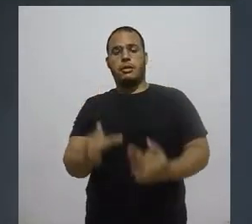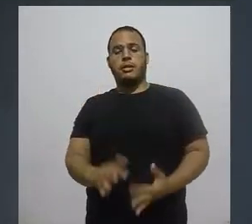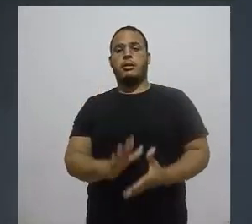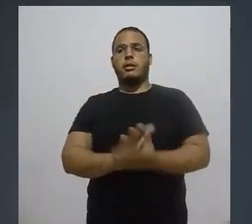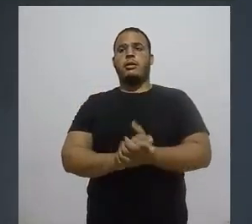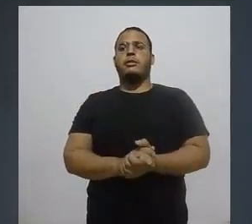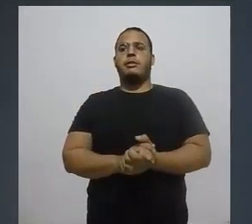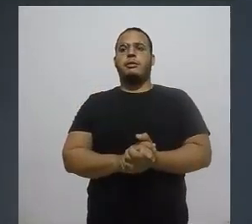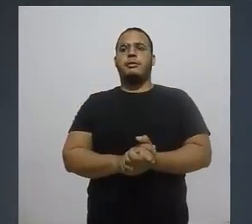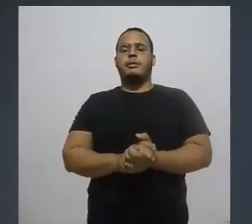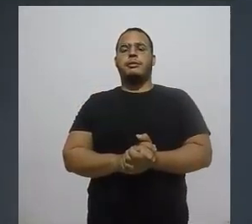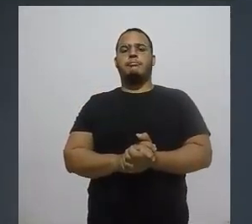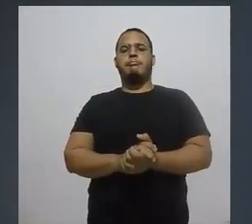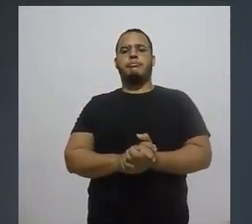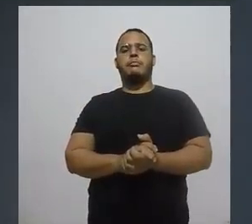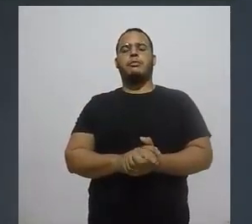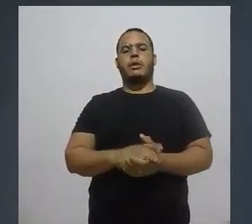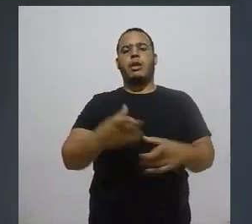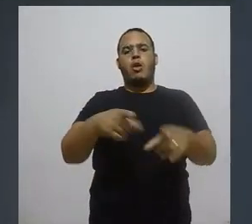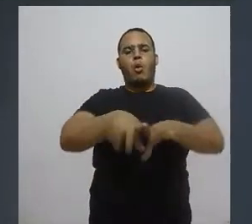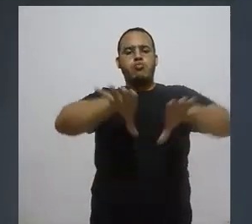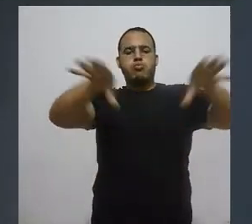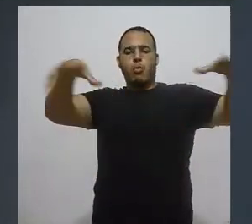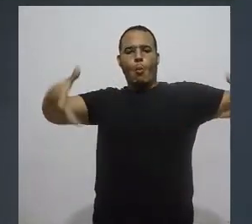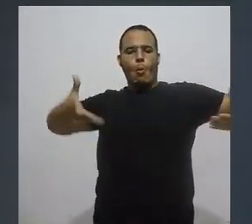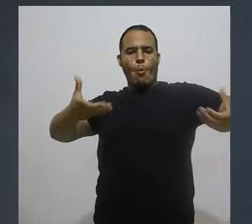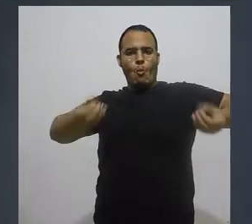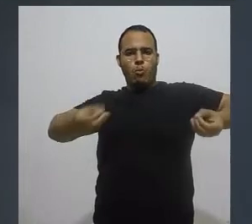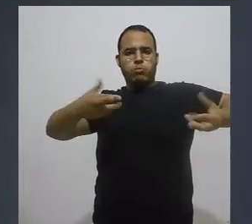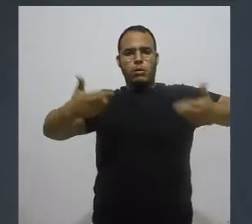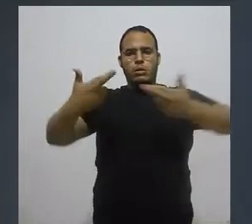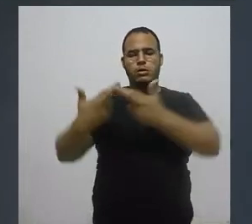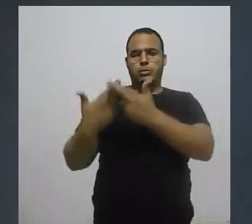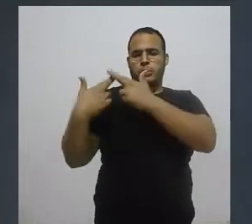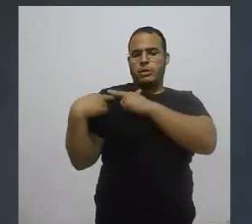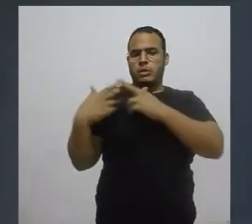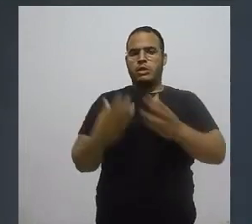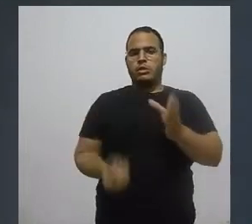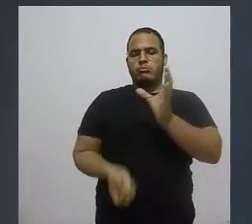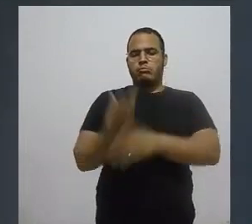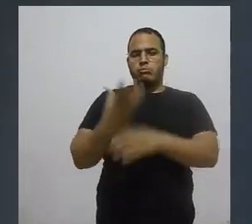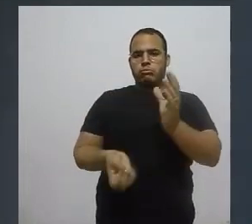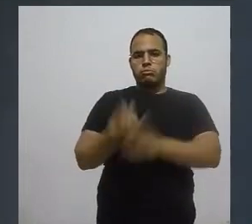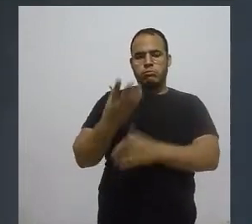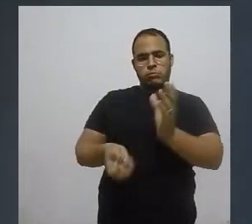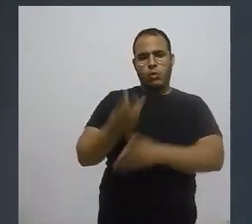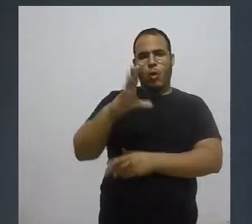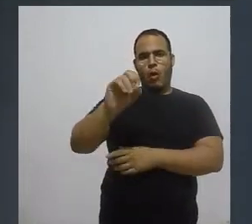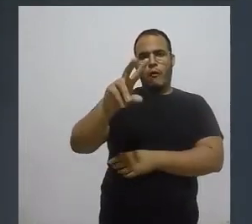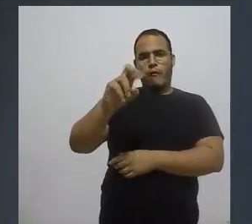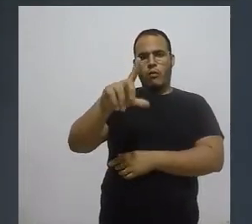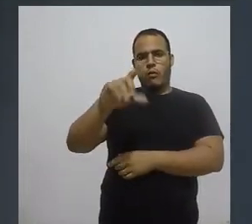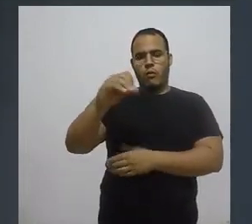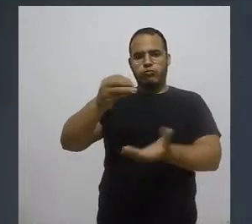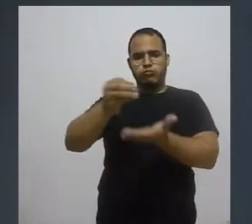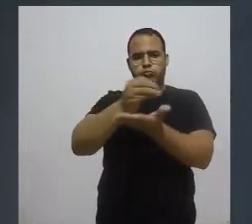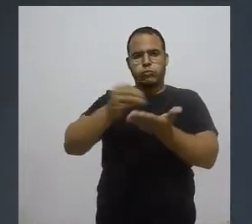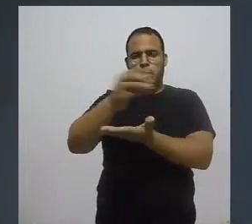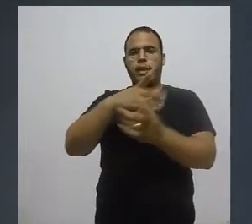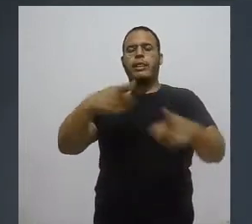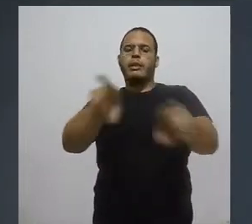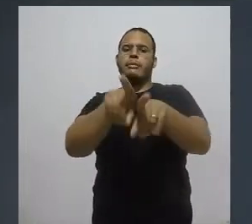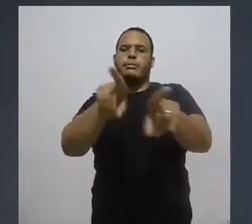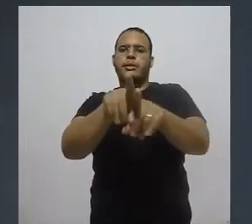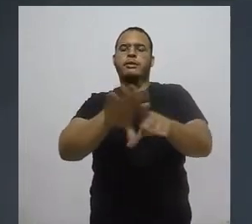setas pretas, a gente tem o que seriam os ovários, que são responsáveis pela produção dos óvulos e de alguns hormônios. A gente tem aqui, ó,